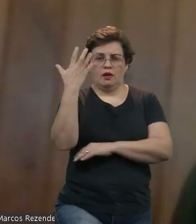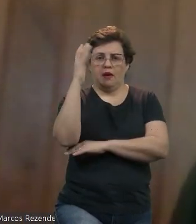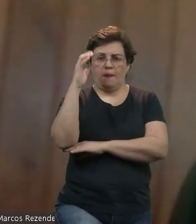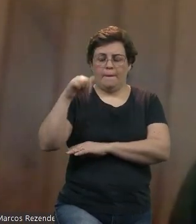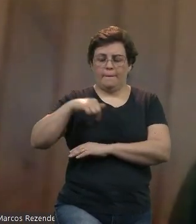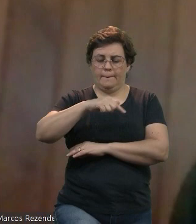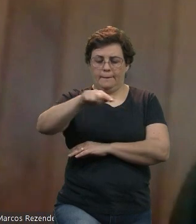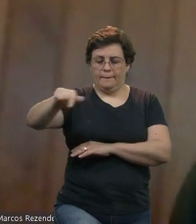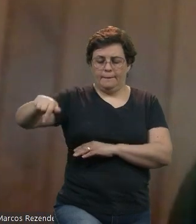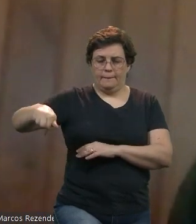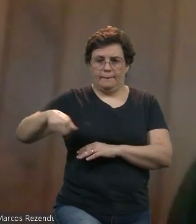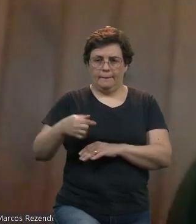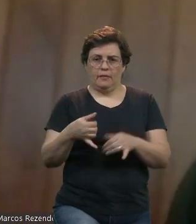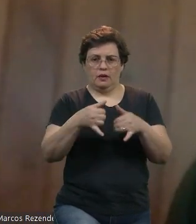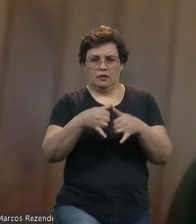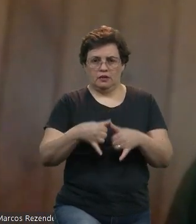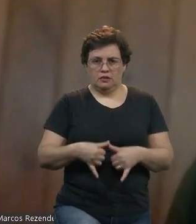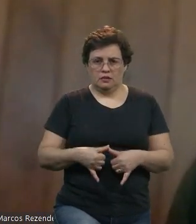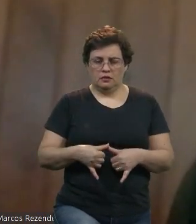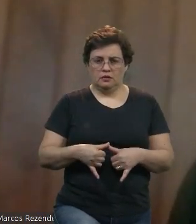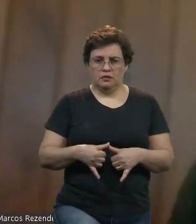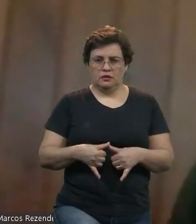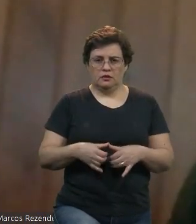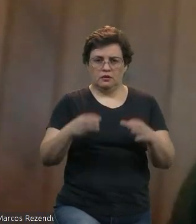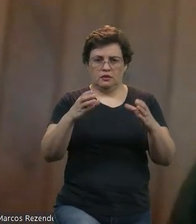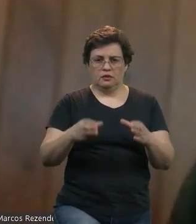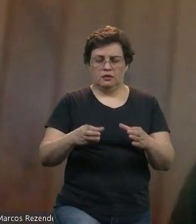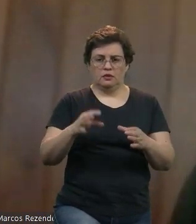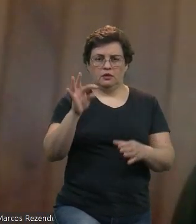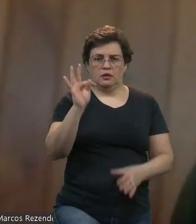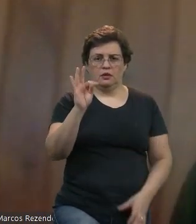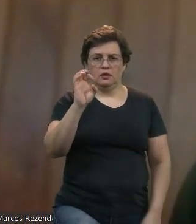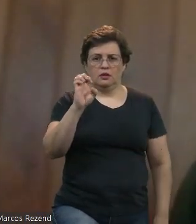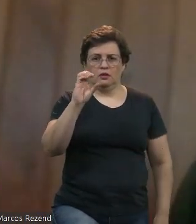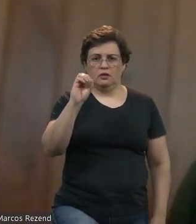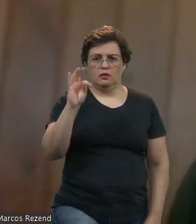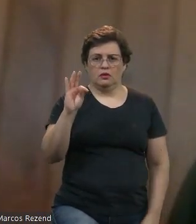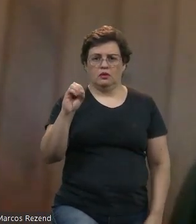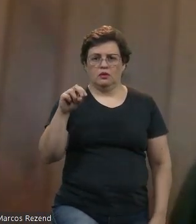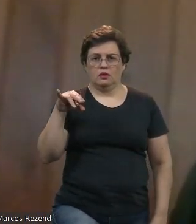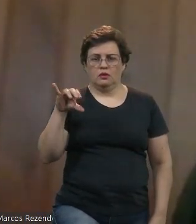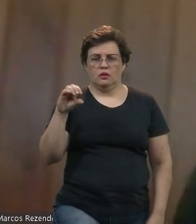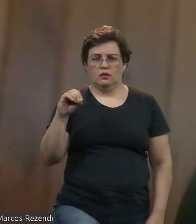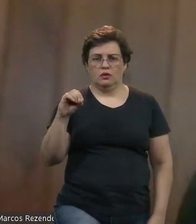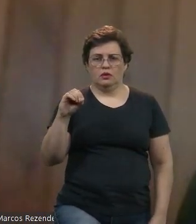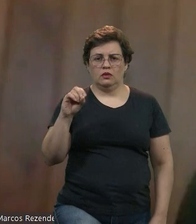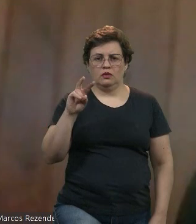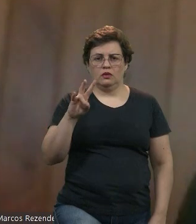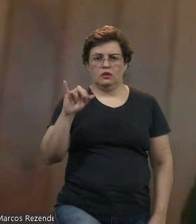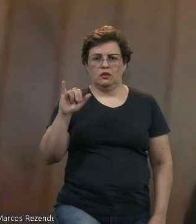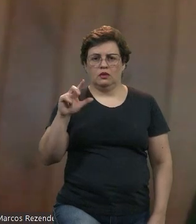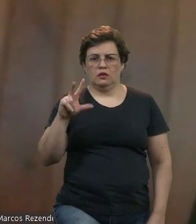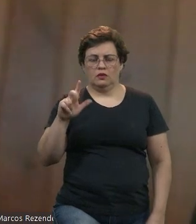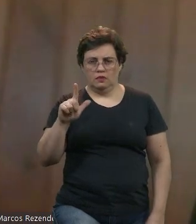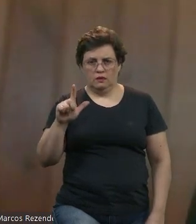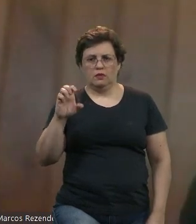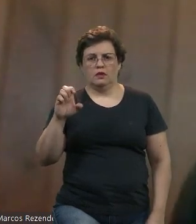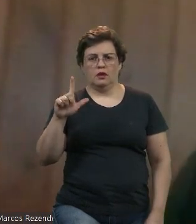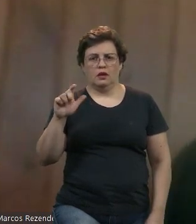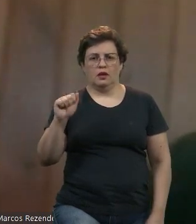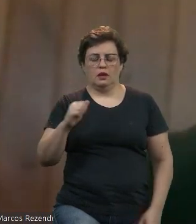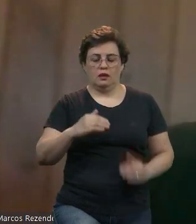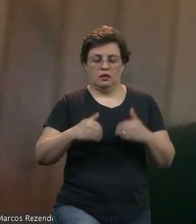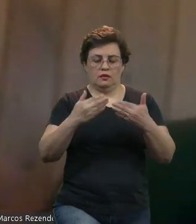Sebastião Mazzali e Ângelo Trevelin, no bairro Jardim Teotônio Vilela, em frente à EMEI Sementinha. Mencionado projeto